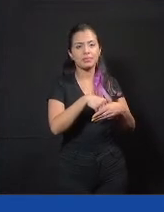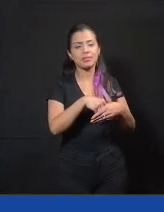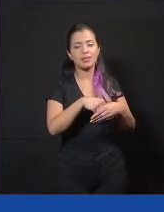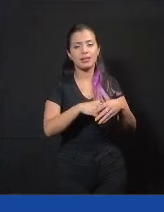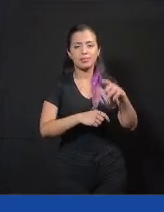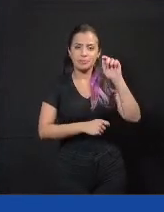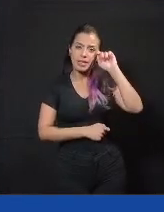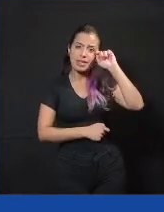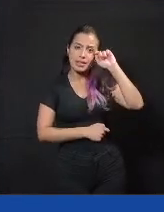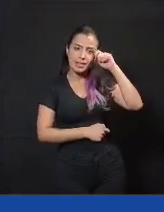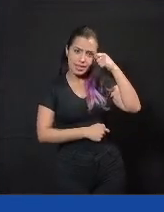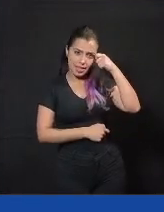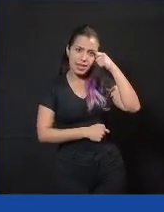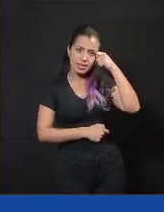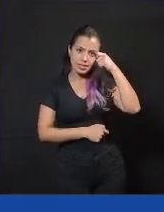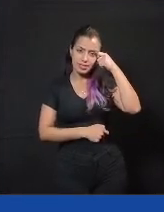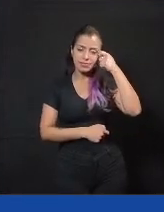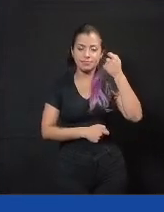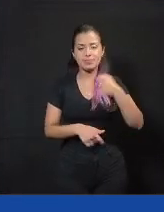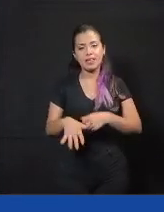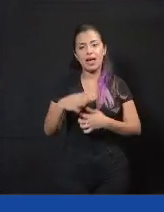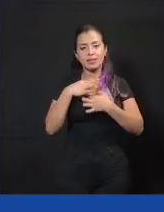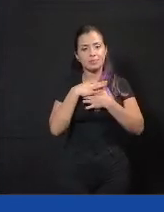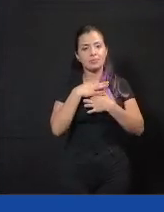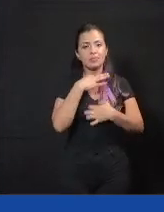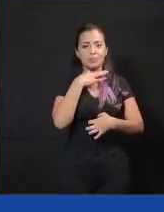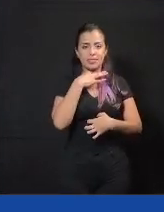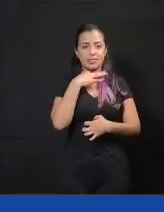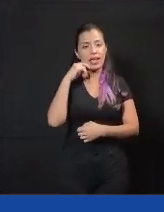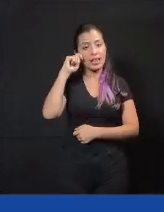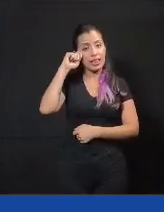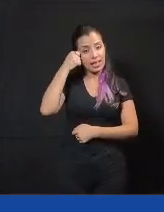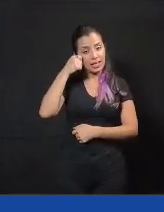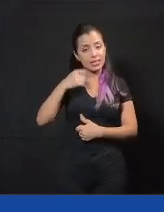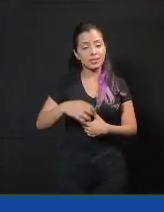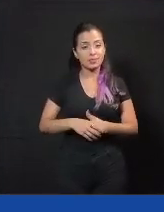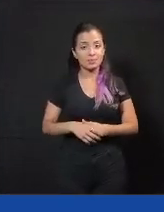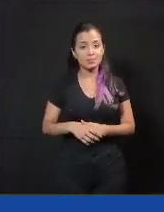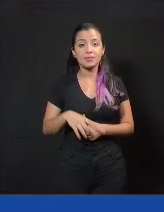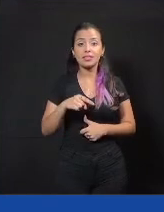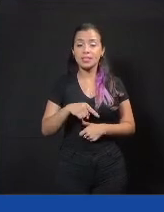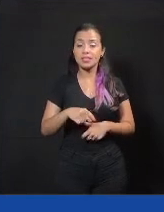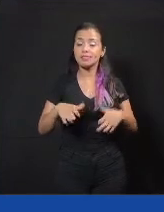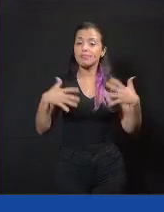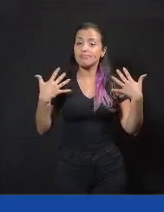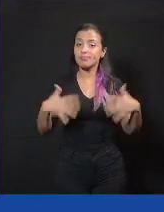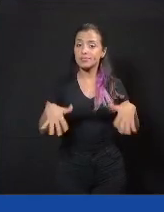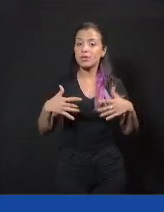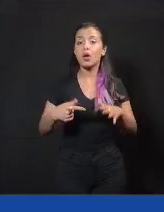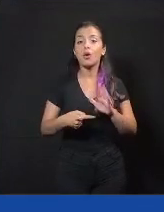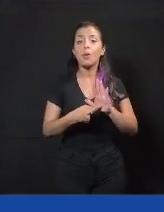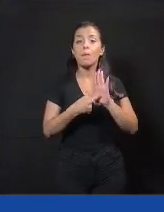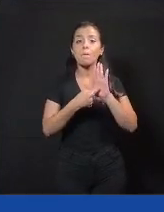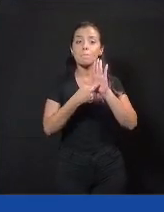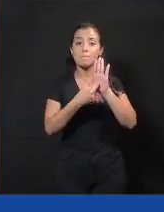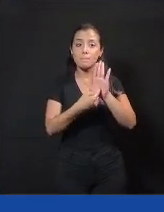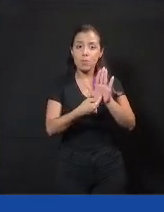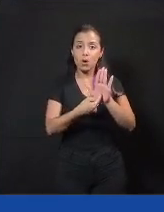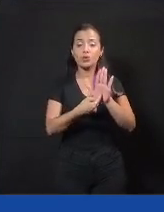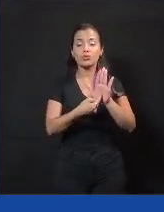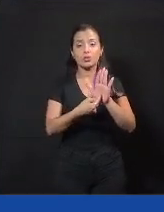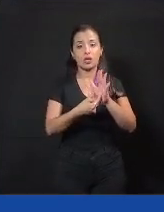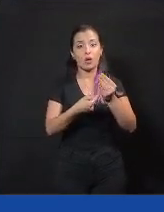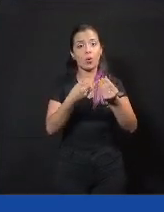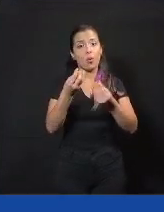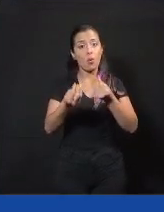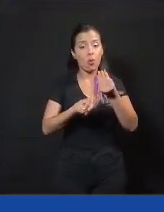por empresários ou empresárias negras. Isso é muito representativo do lugar